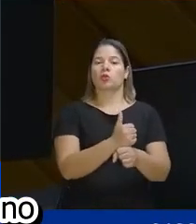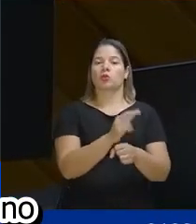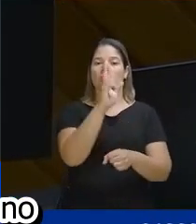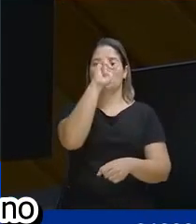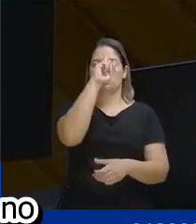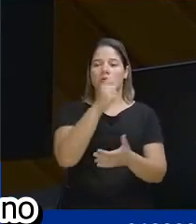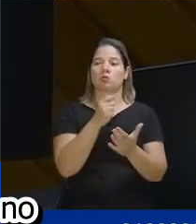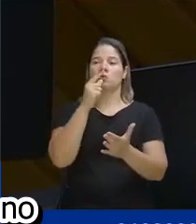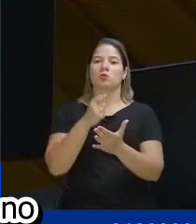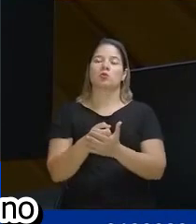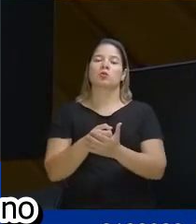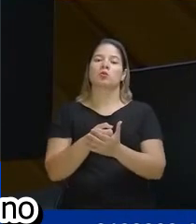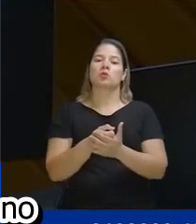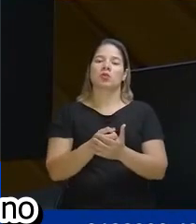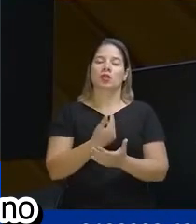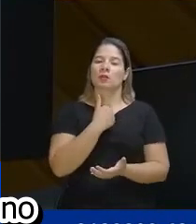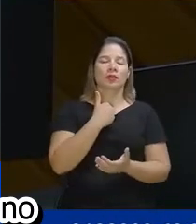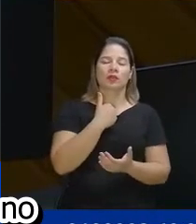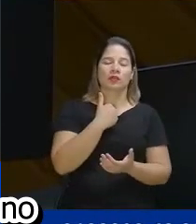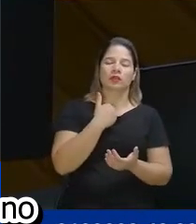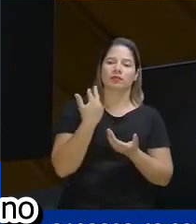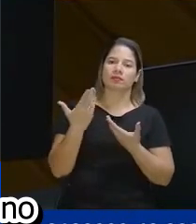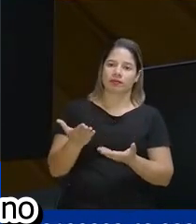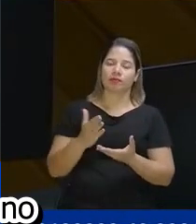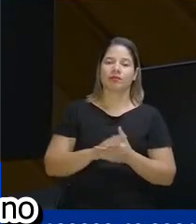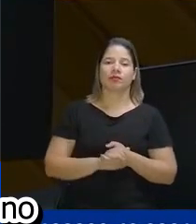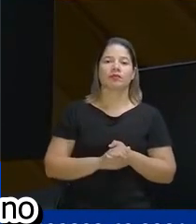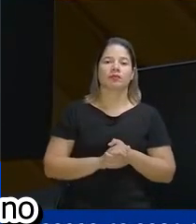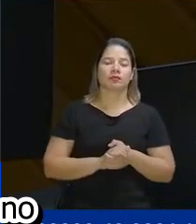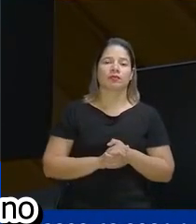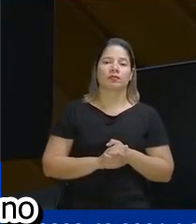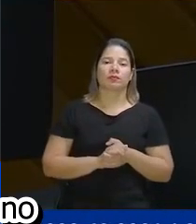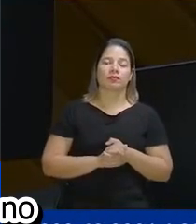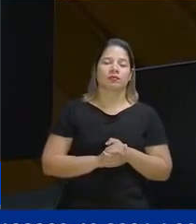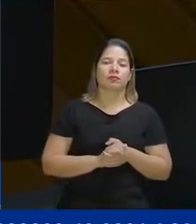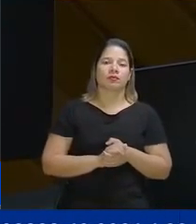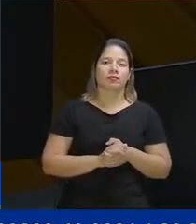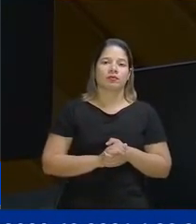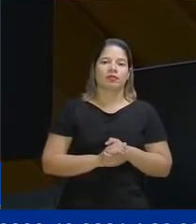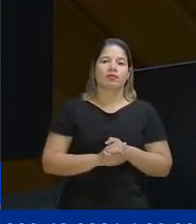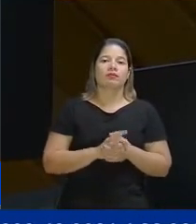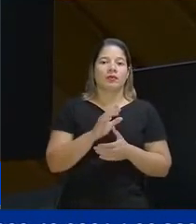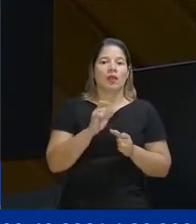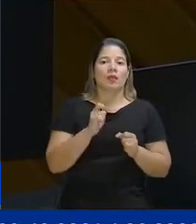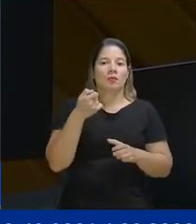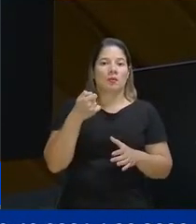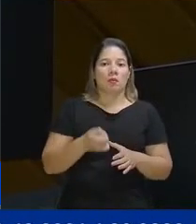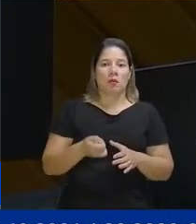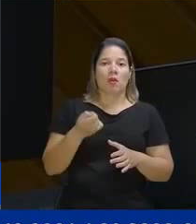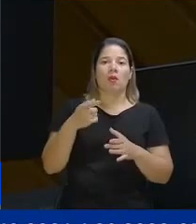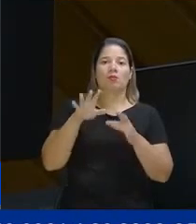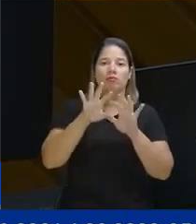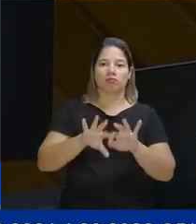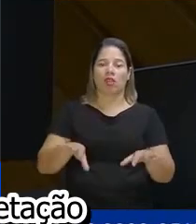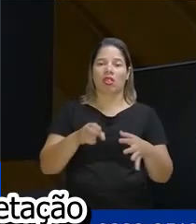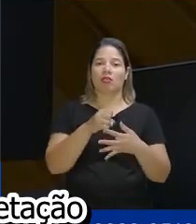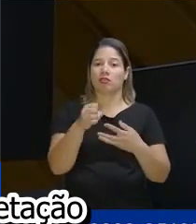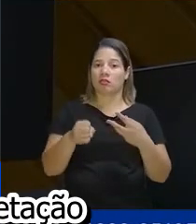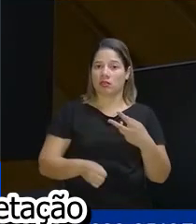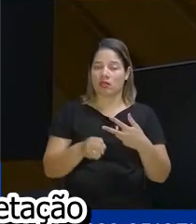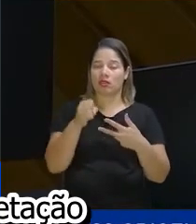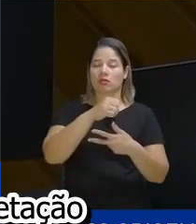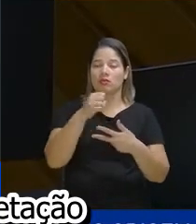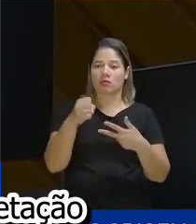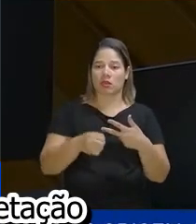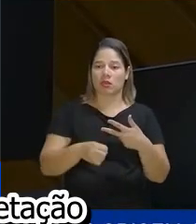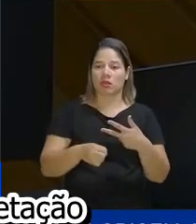e admitir o manejo da ação rescisória no âmbito das cortes regionais, sob pena de violação ao princípio da separação dos poderes. Demais